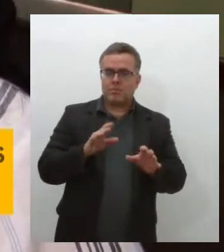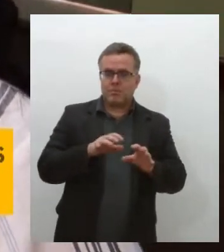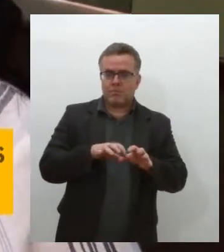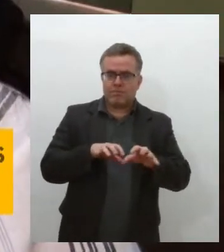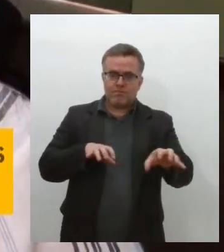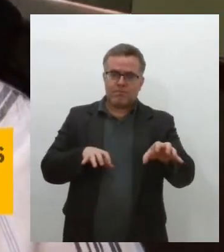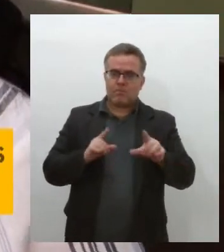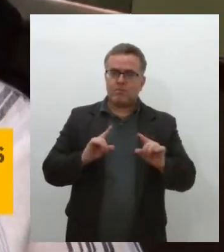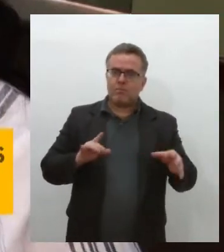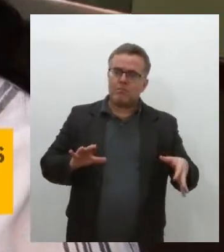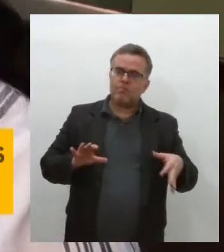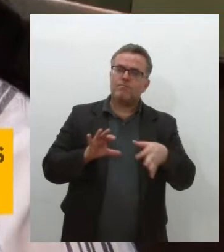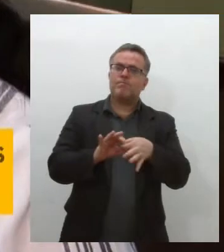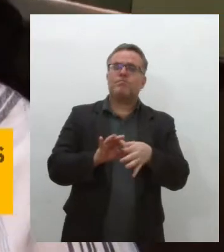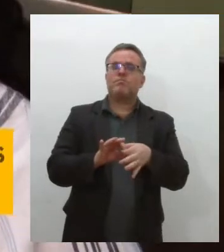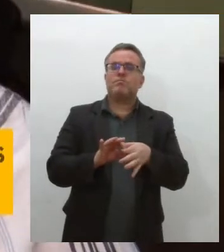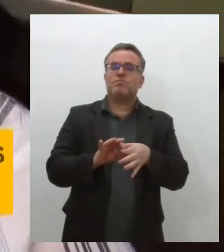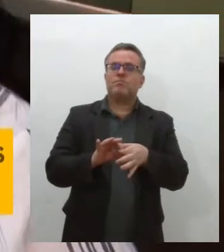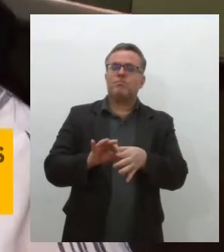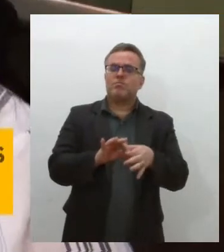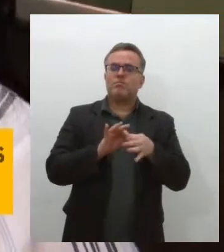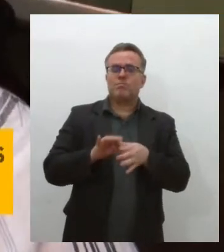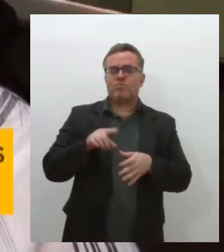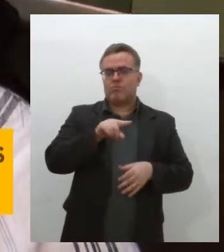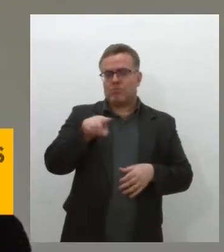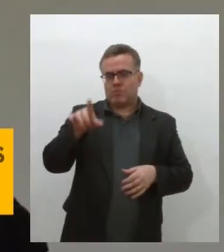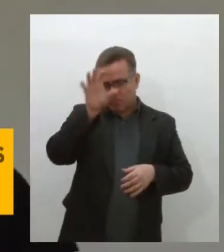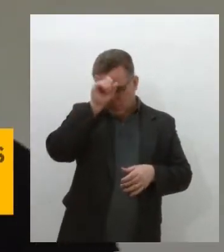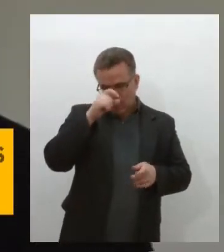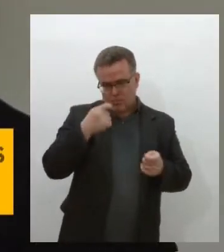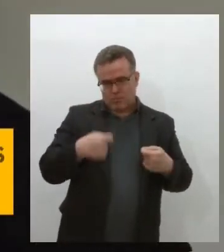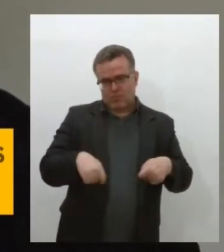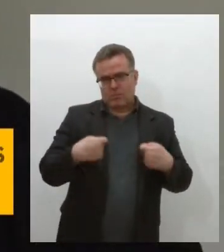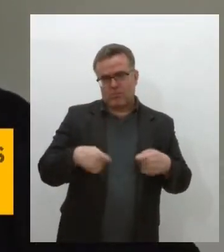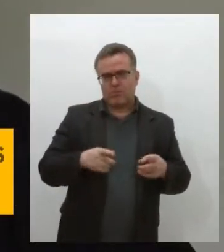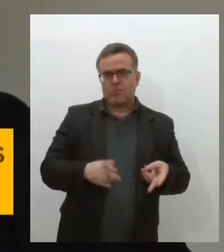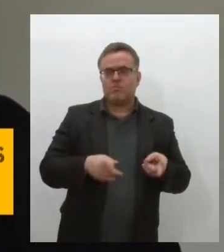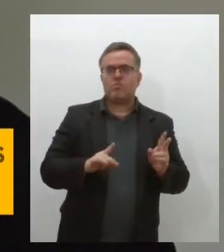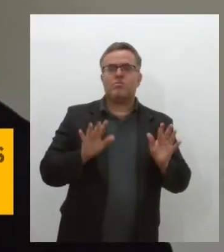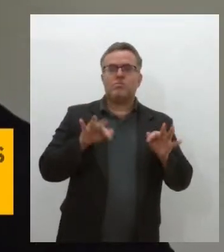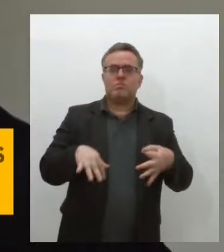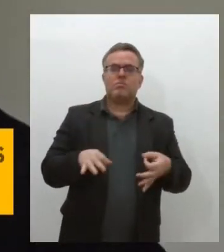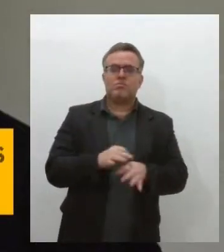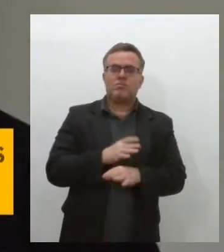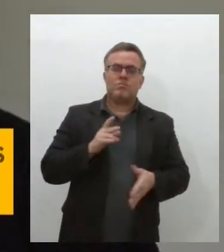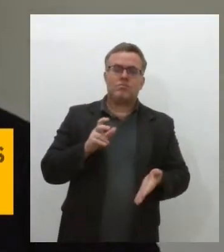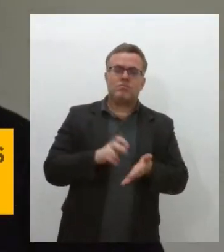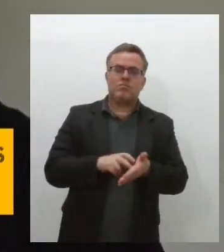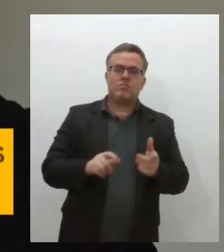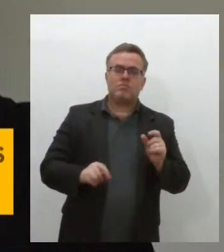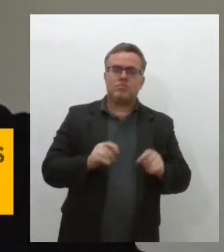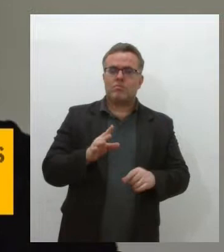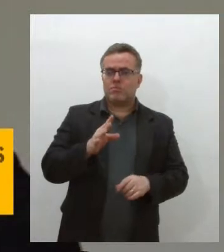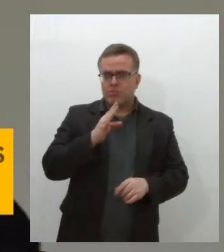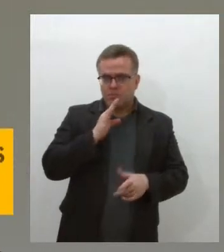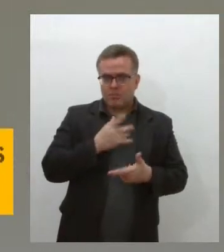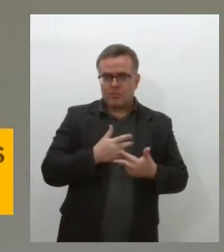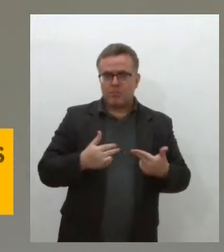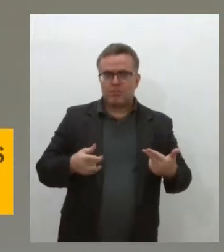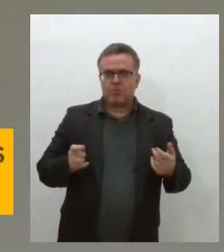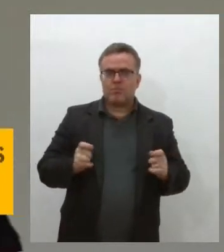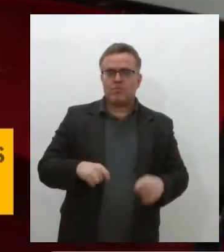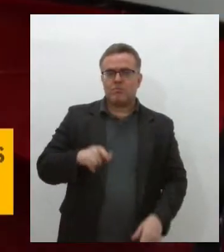parte, inclusive, do processo de aprendizagem deles de alguma forma. Ao final da manhã de visitas e conhecimento, a estudante